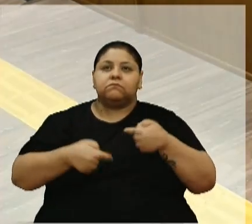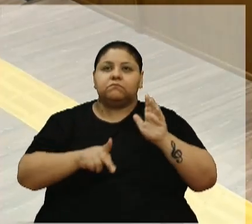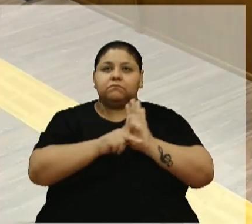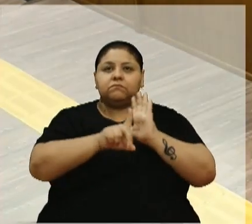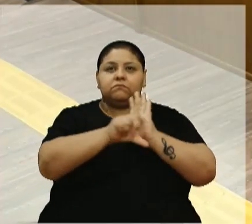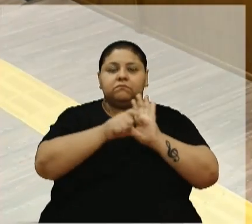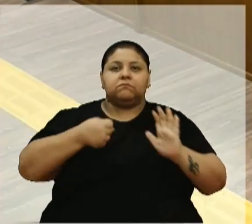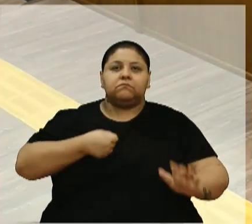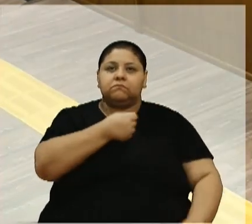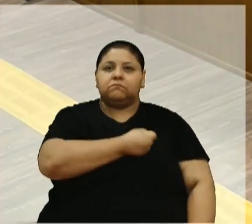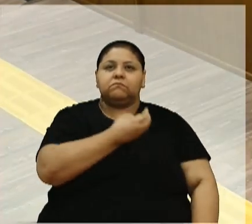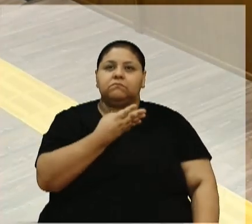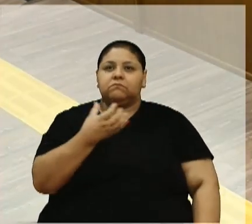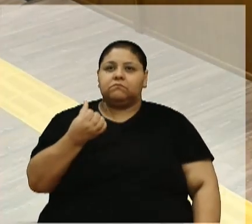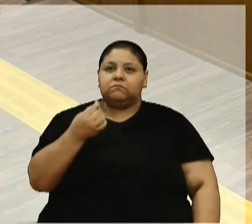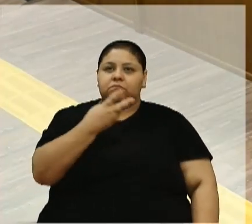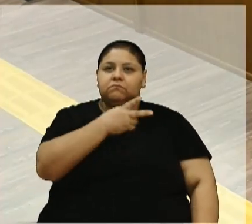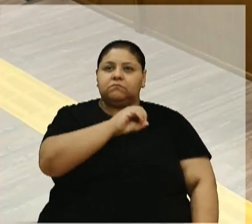projeto de lei número